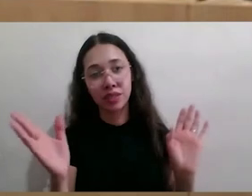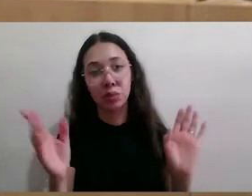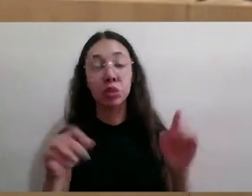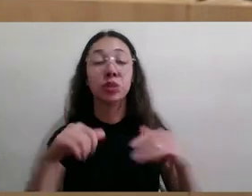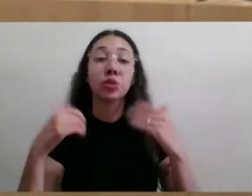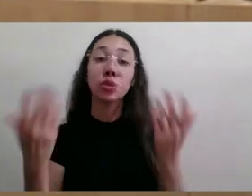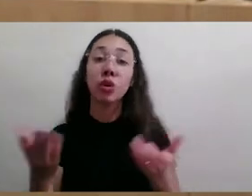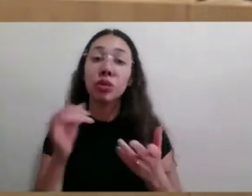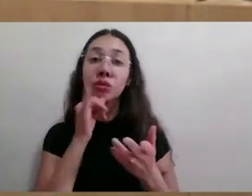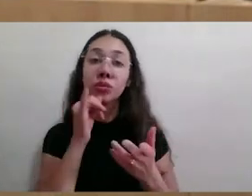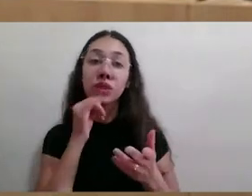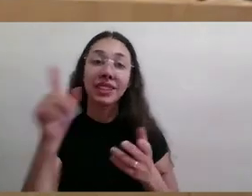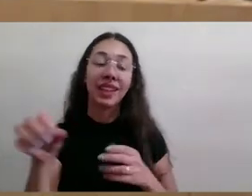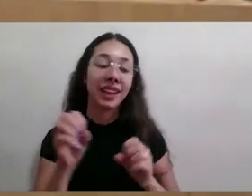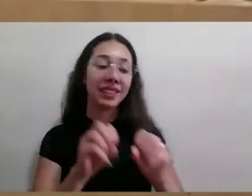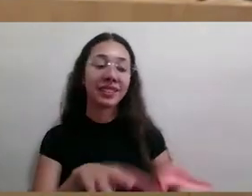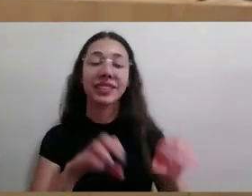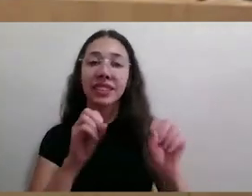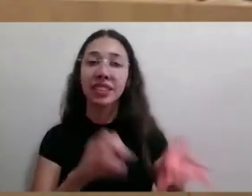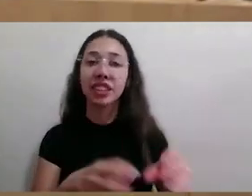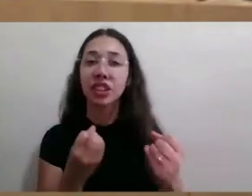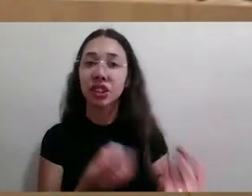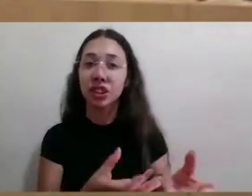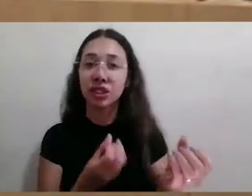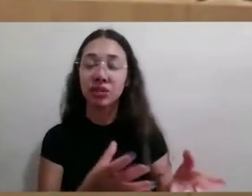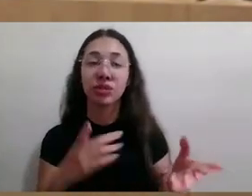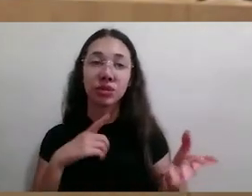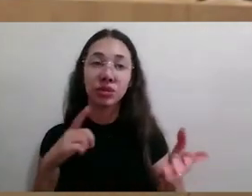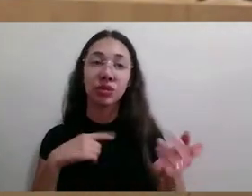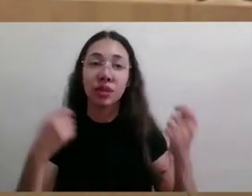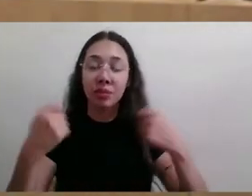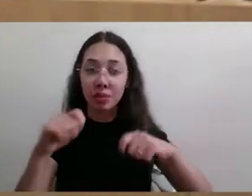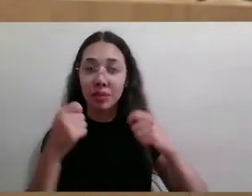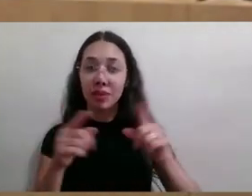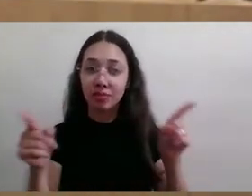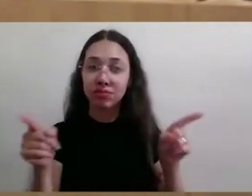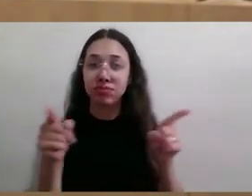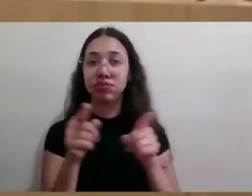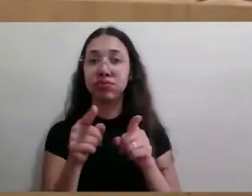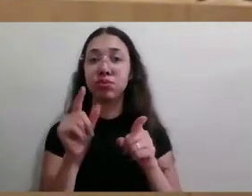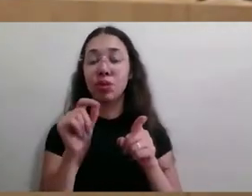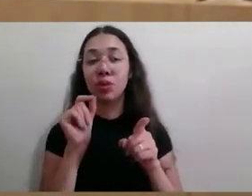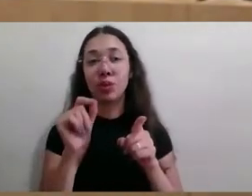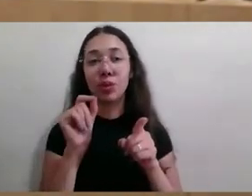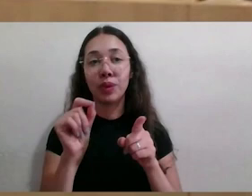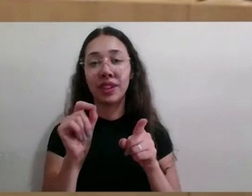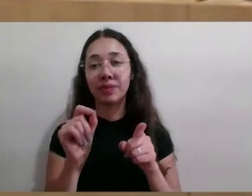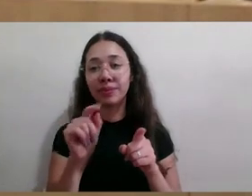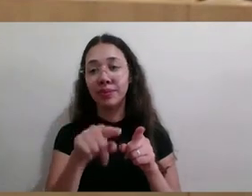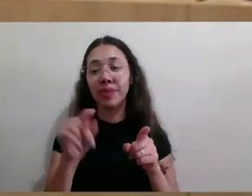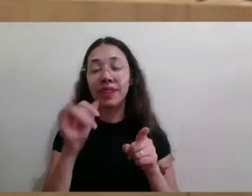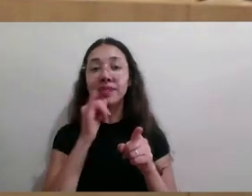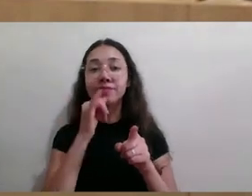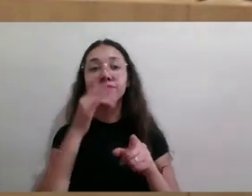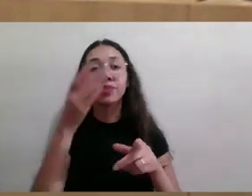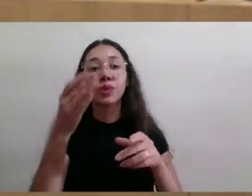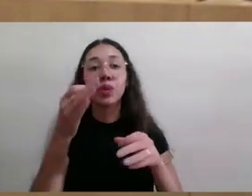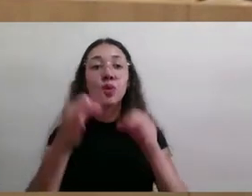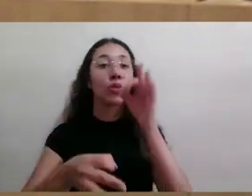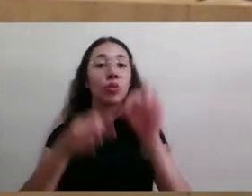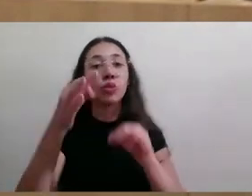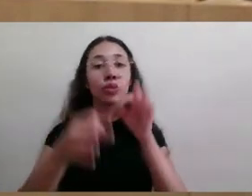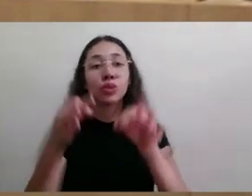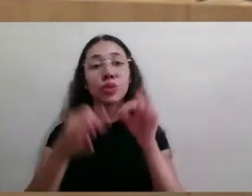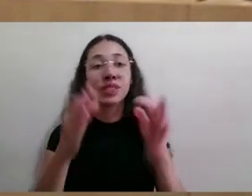das instruções, o que se tentou foi reduzir a pauta de audiência dos juizados mais